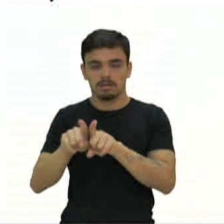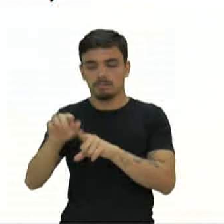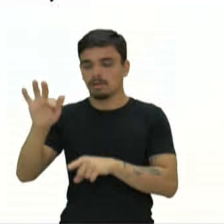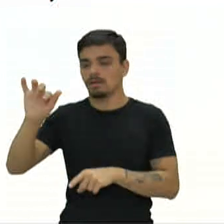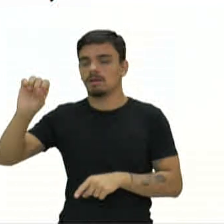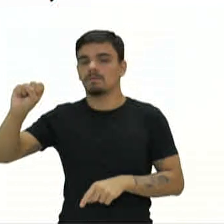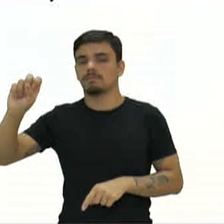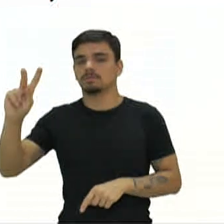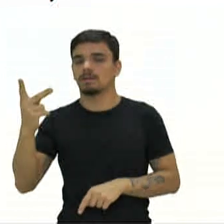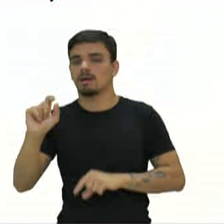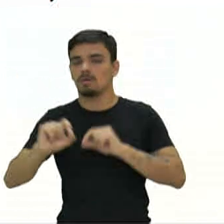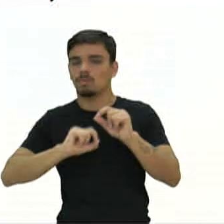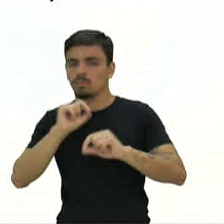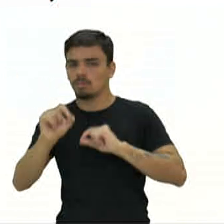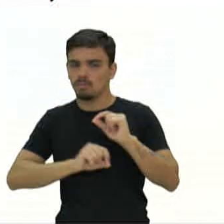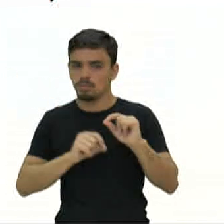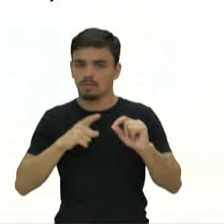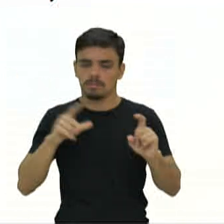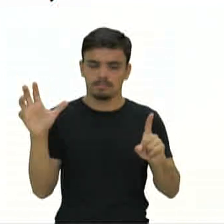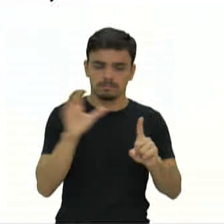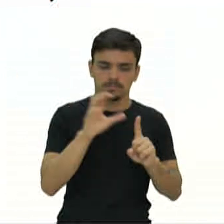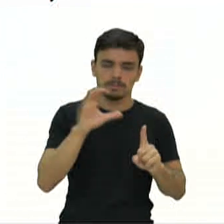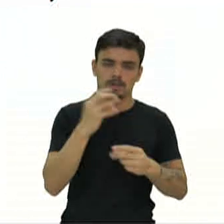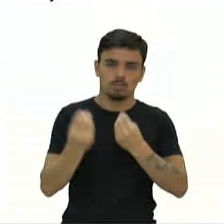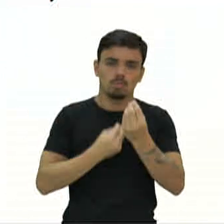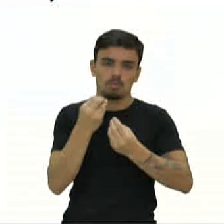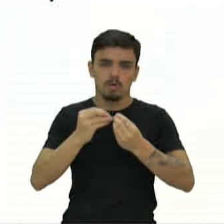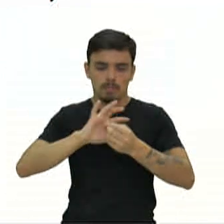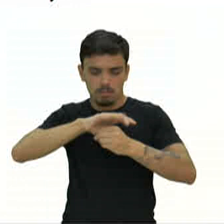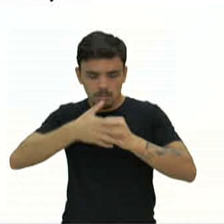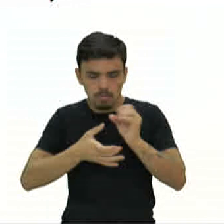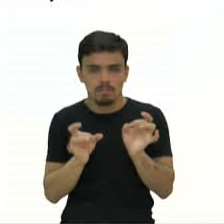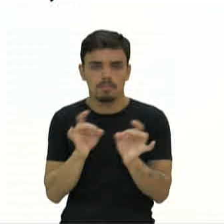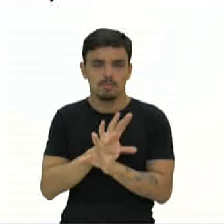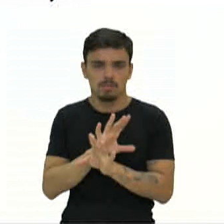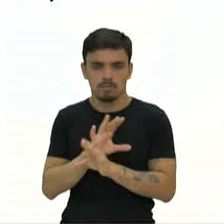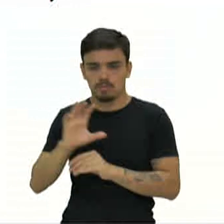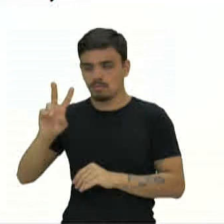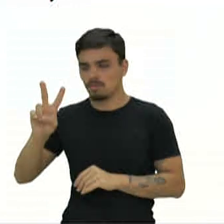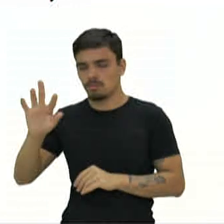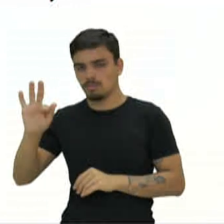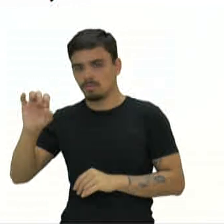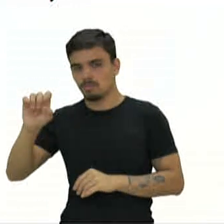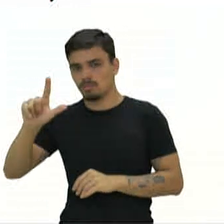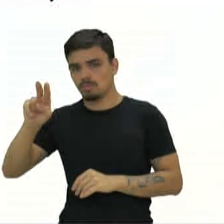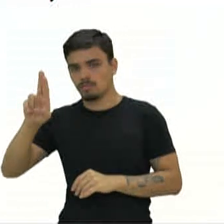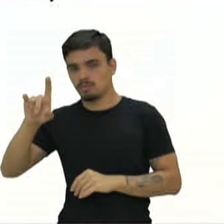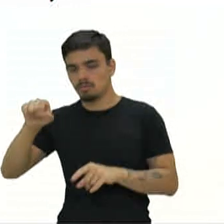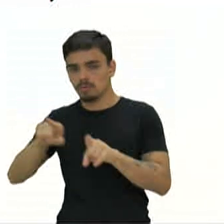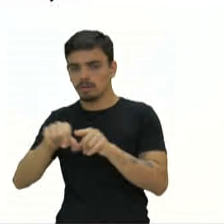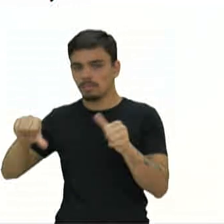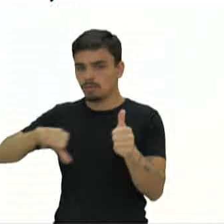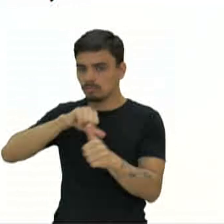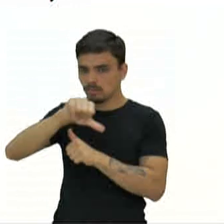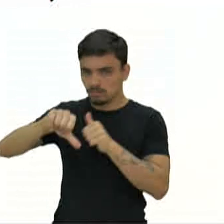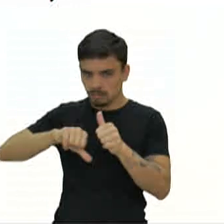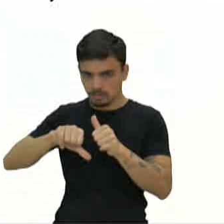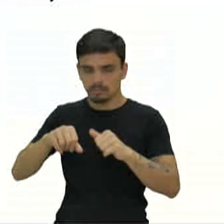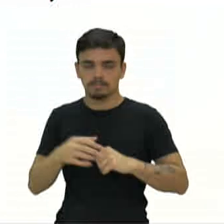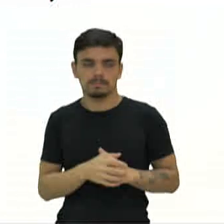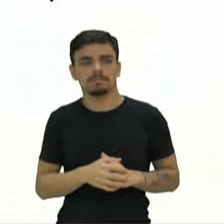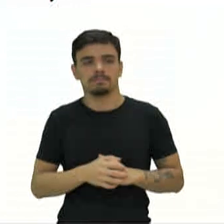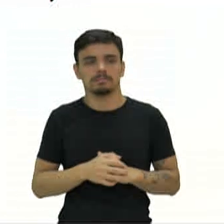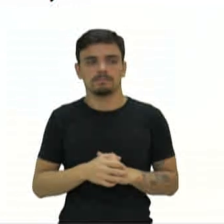o FSH induzem ao amadurecimento do folículo ovariano e a ovulação na tuba uterina. O corpo